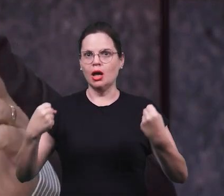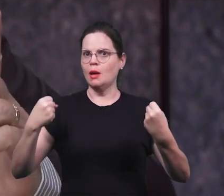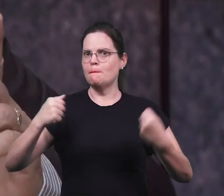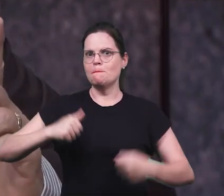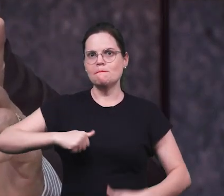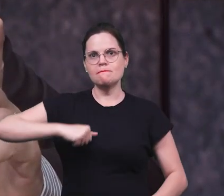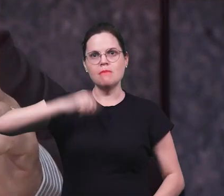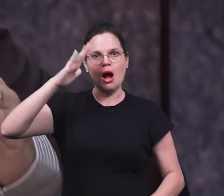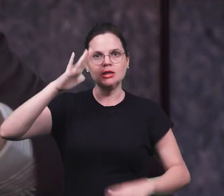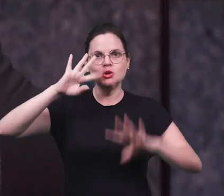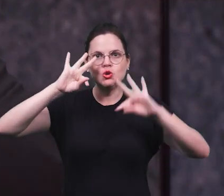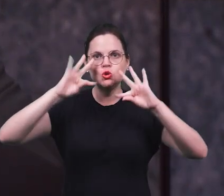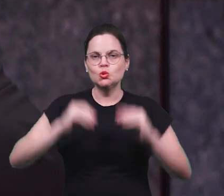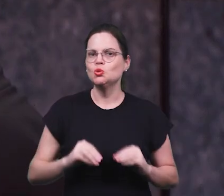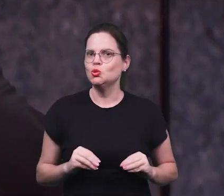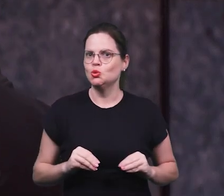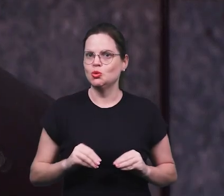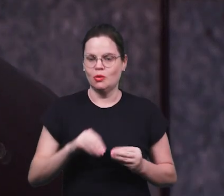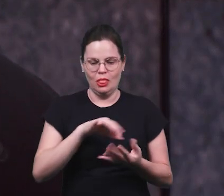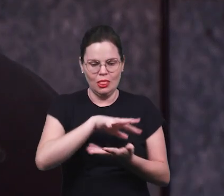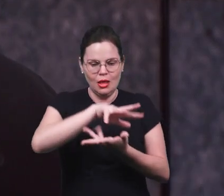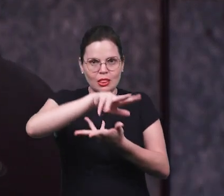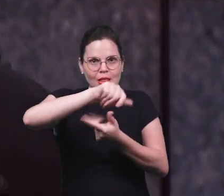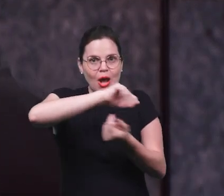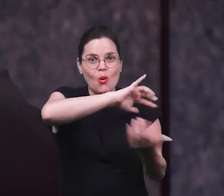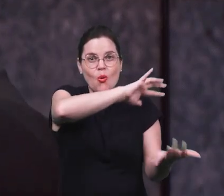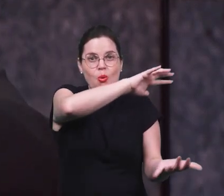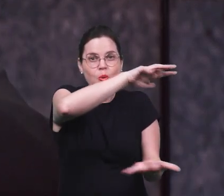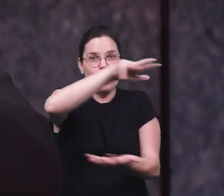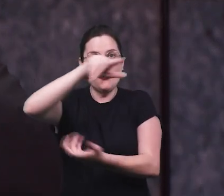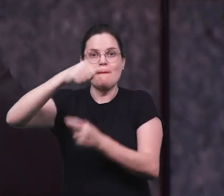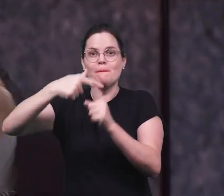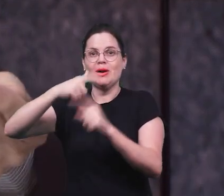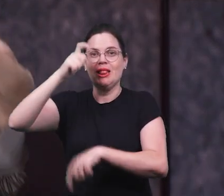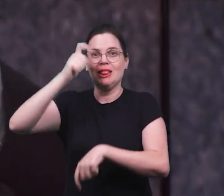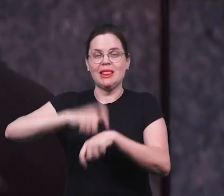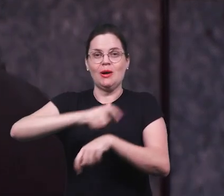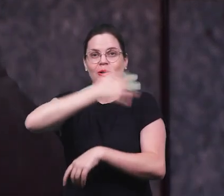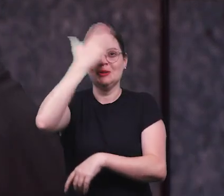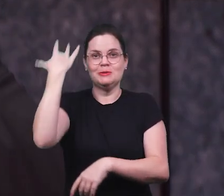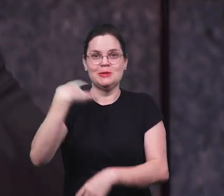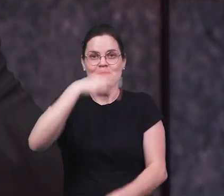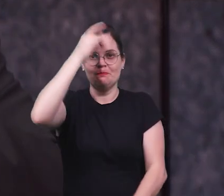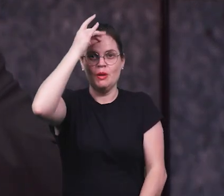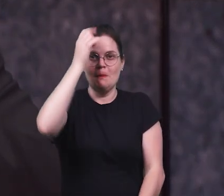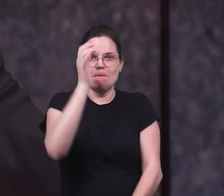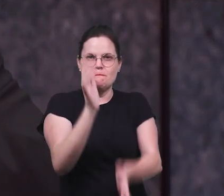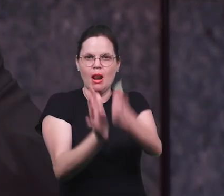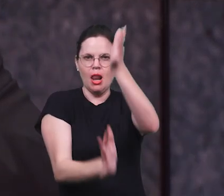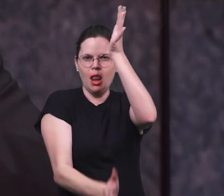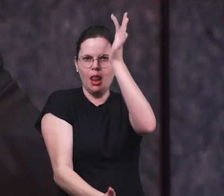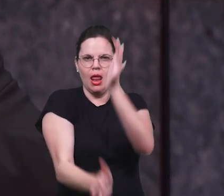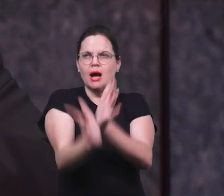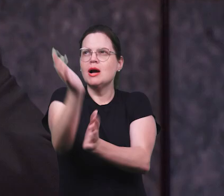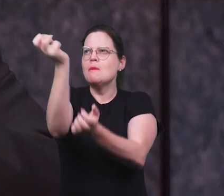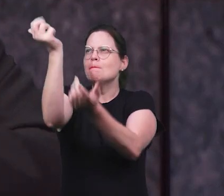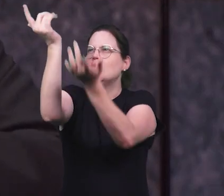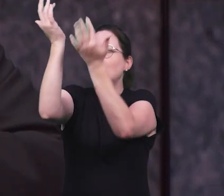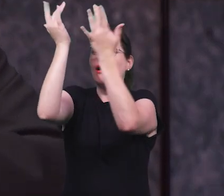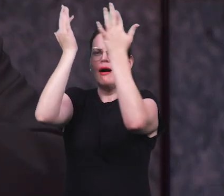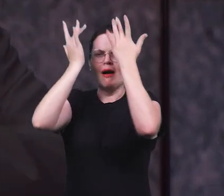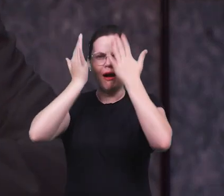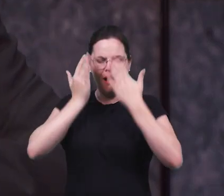universo. Porque o Senhor, quando Ele derrama o Espírito Santo, Ele transforma em outra criatura.